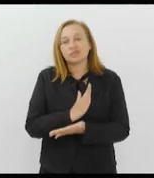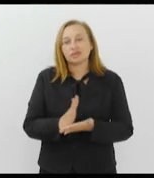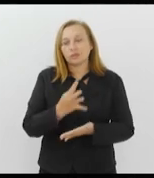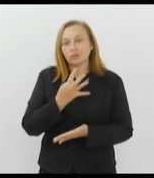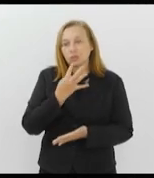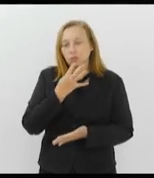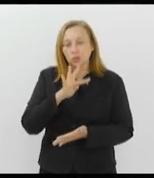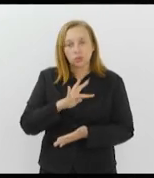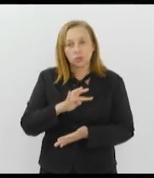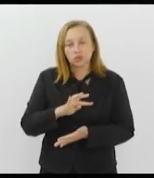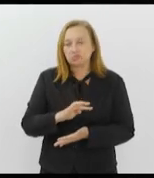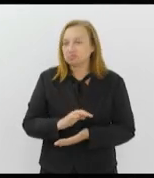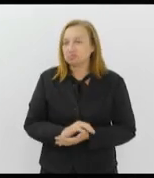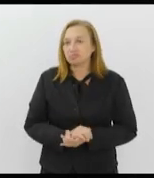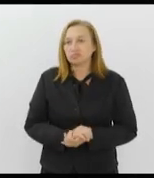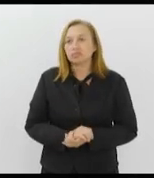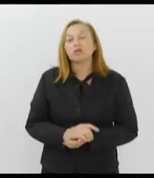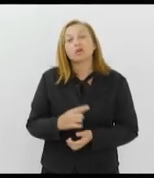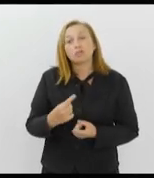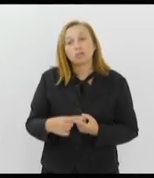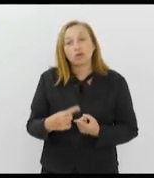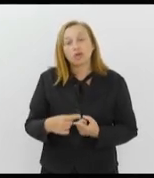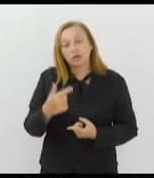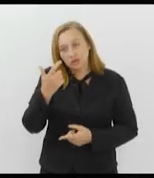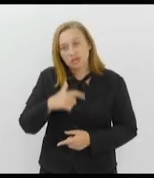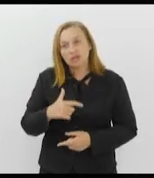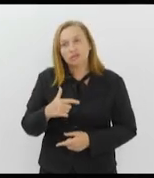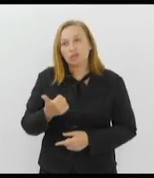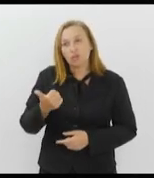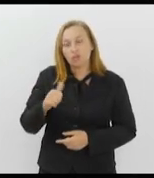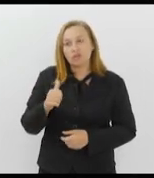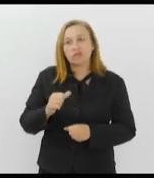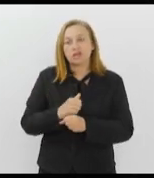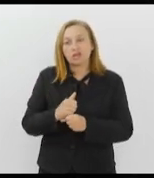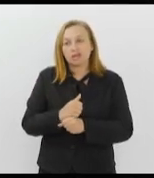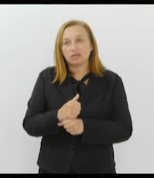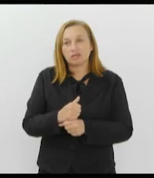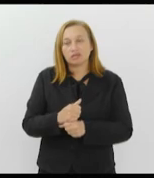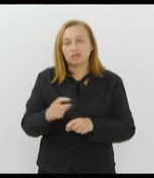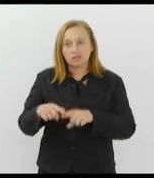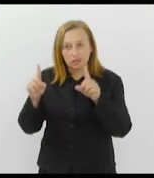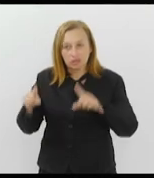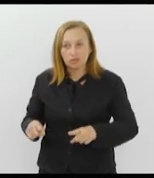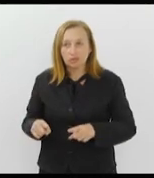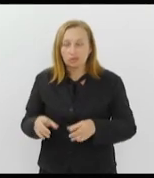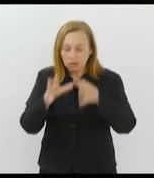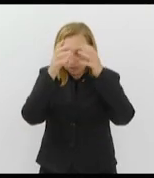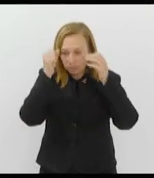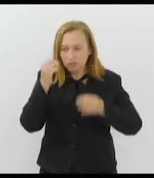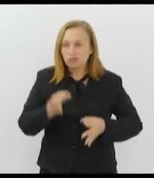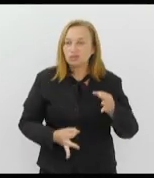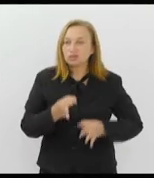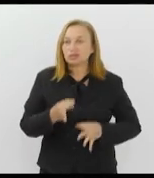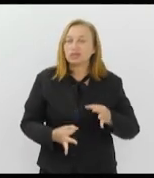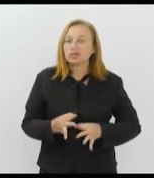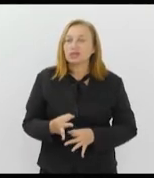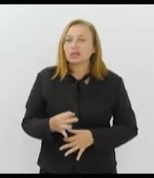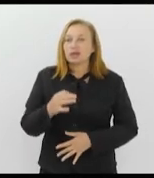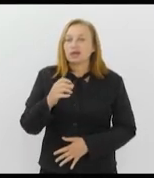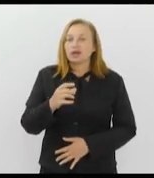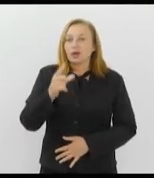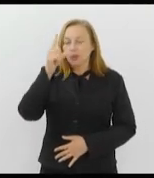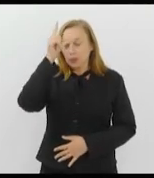reconhecidos. Isso eu sei porque fui 11 anos servidor do Tribunal de Justiça. Isso, para mim, é um alívio falar isso para